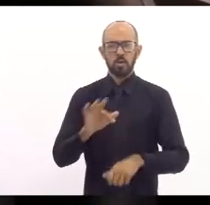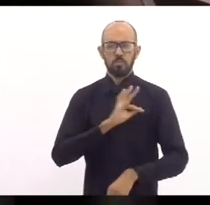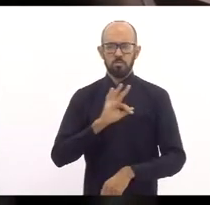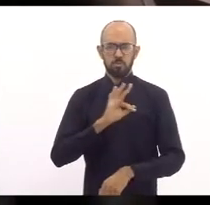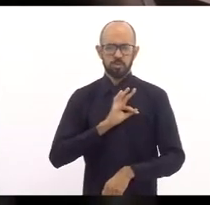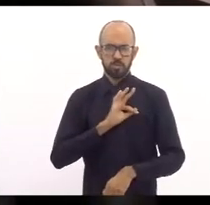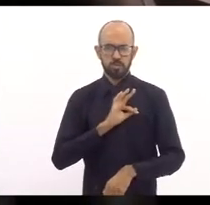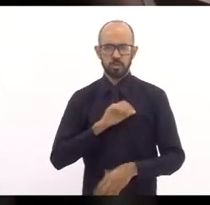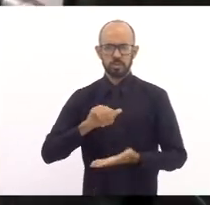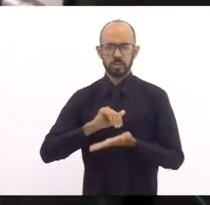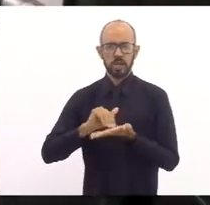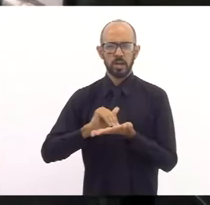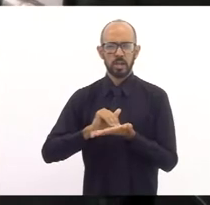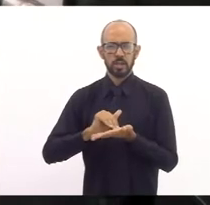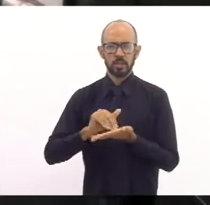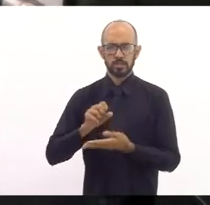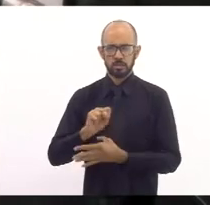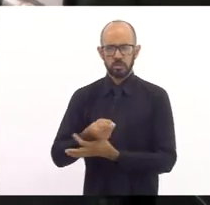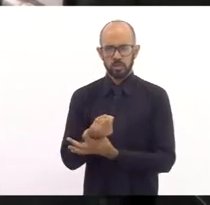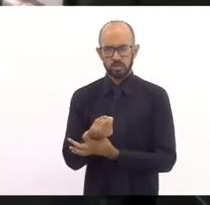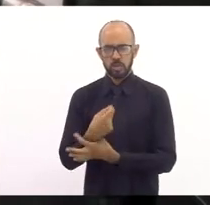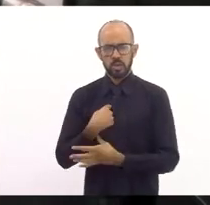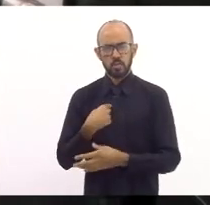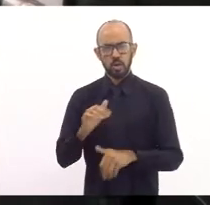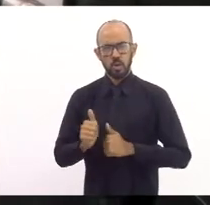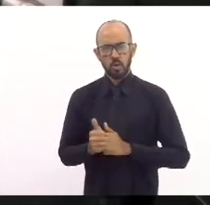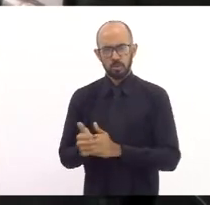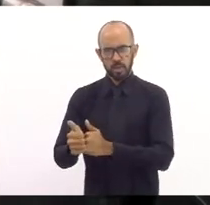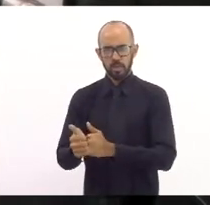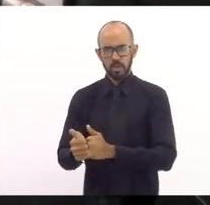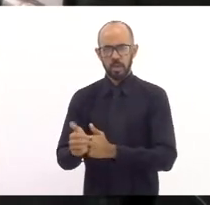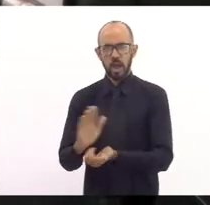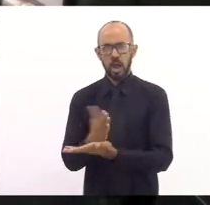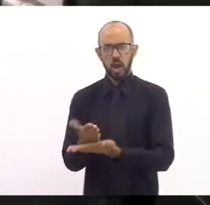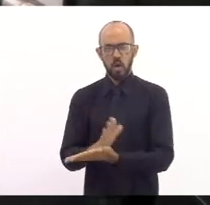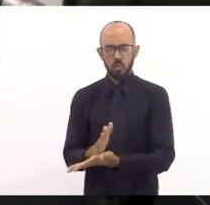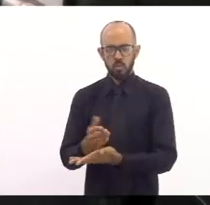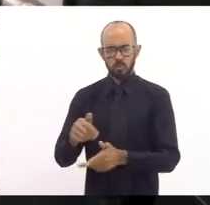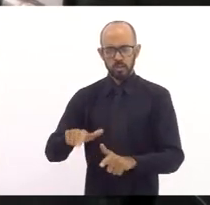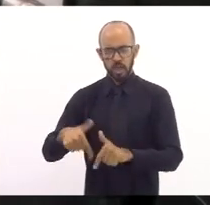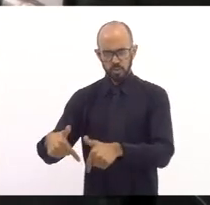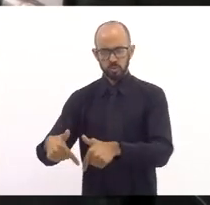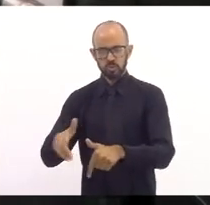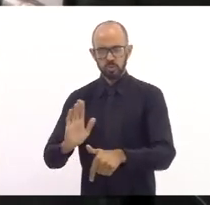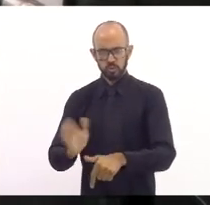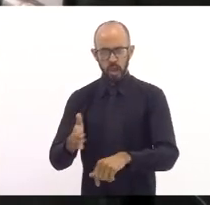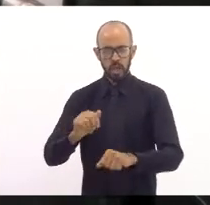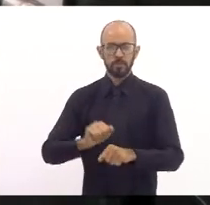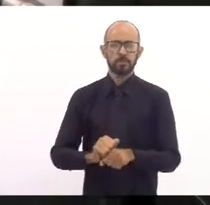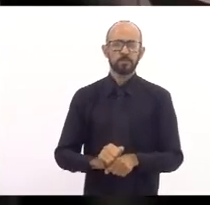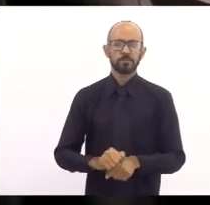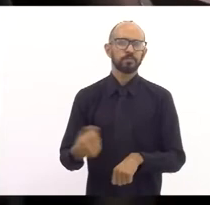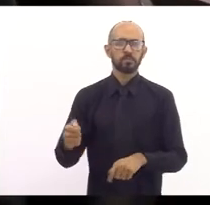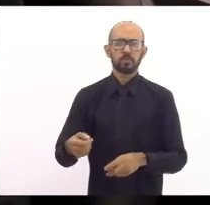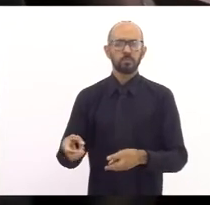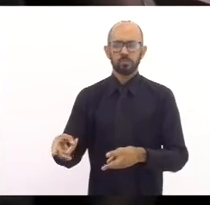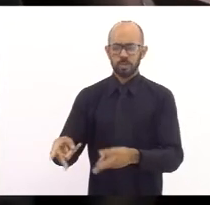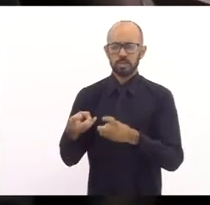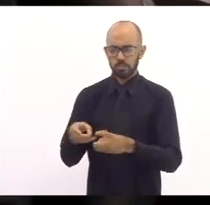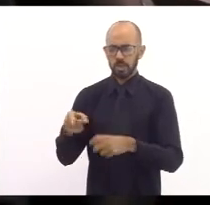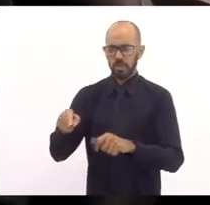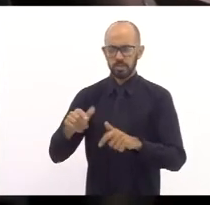Segurança. Já acompanhei, em relação a algumas atuações nesse sentido, voltado para essa